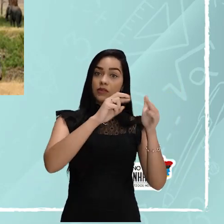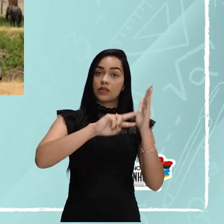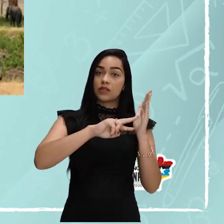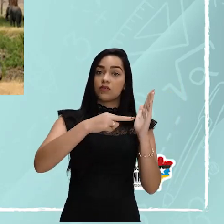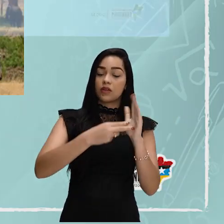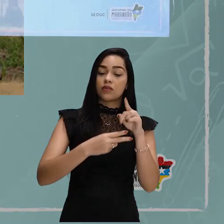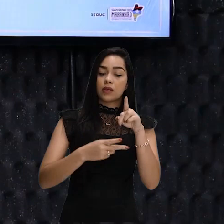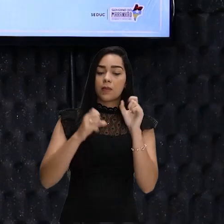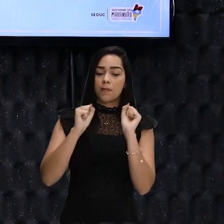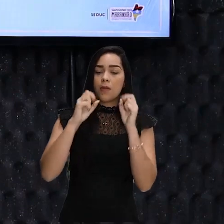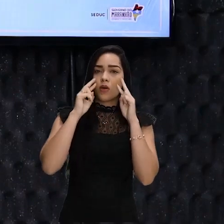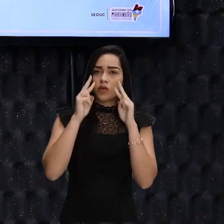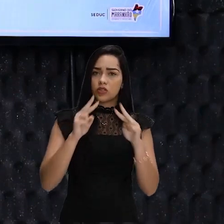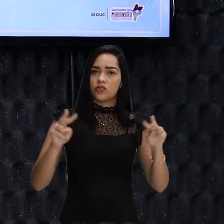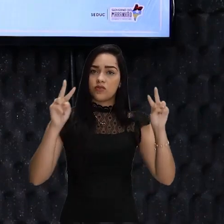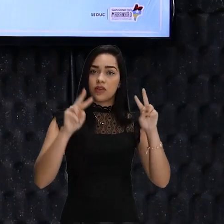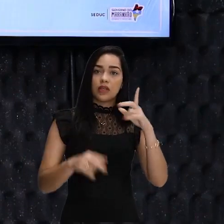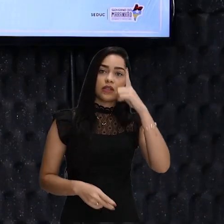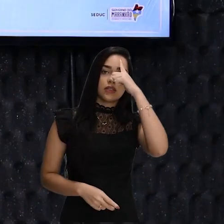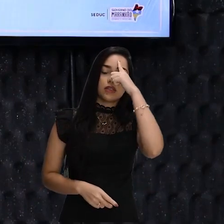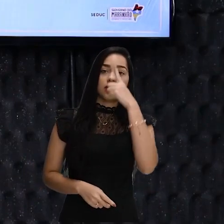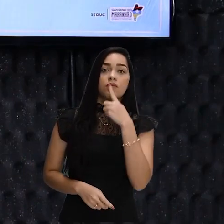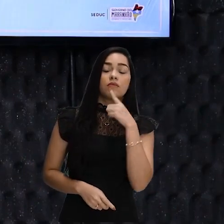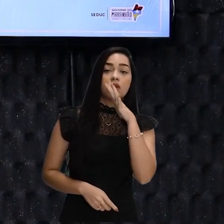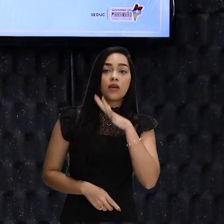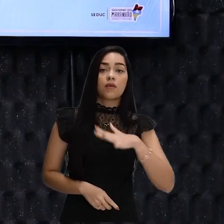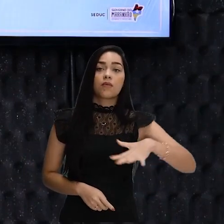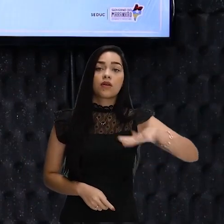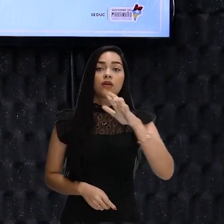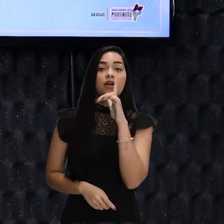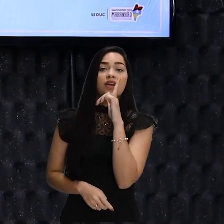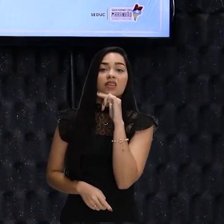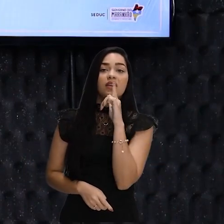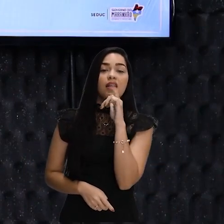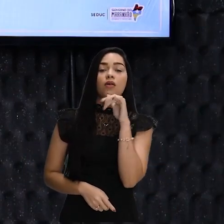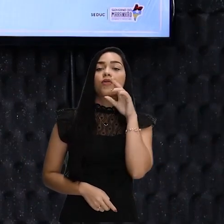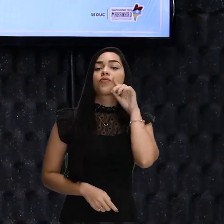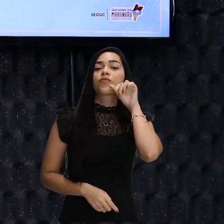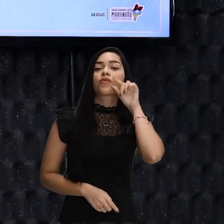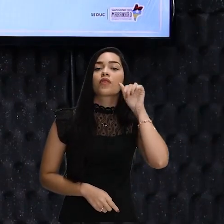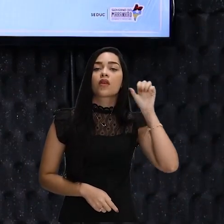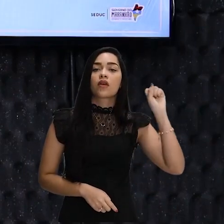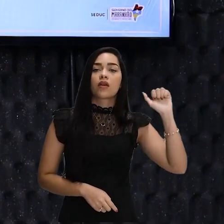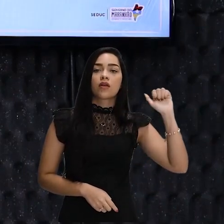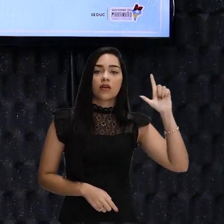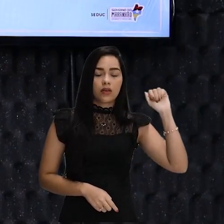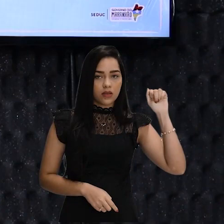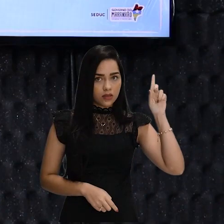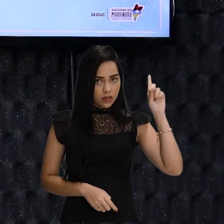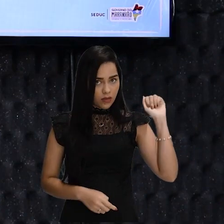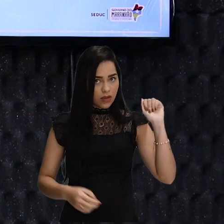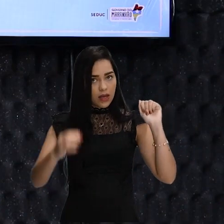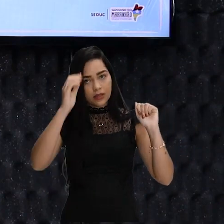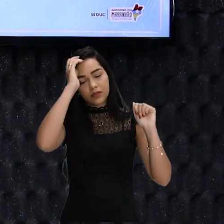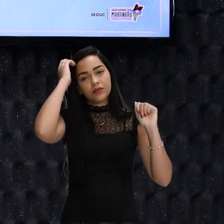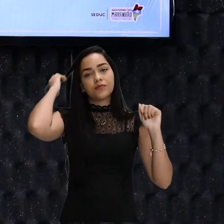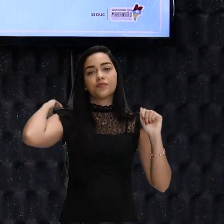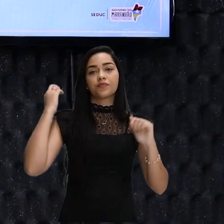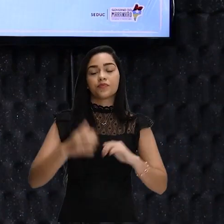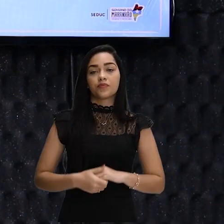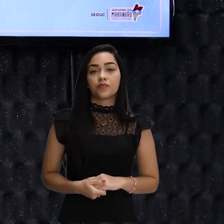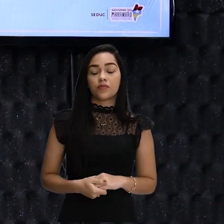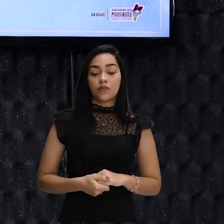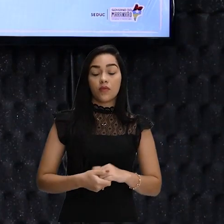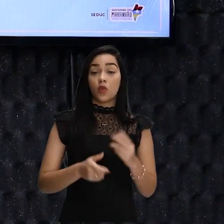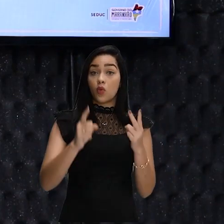é, como você pode observar aqui na imagem, é o ambiente de água salgada. Talassociclo, ambiente de água salgada.